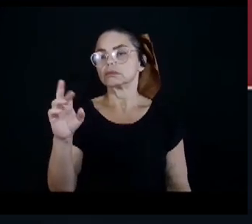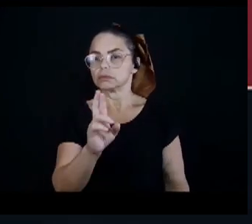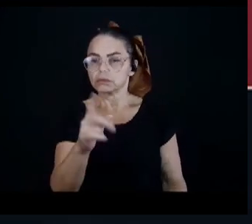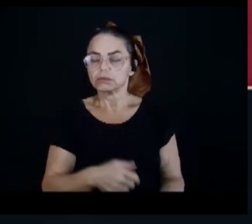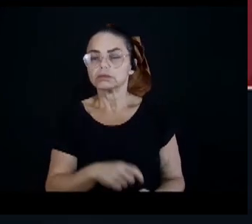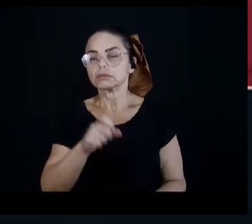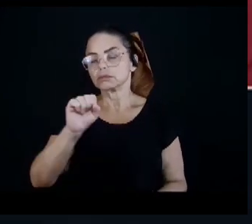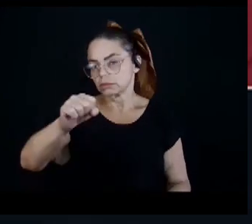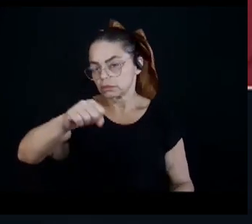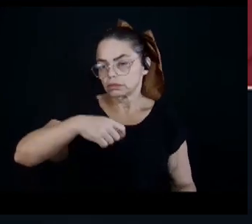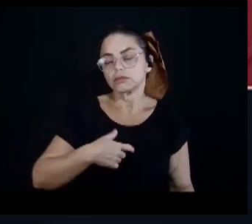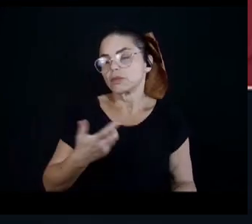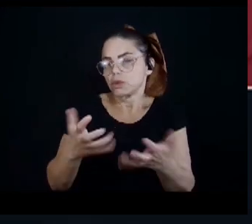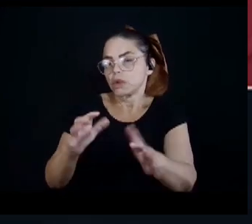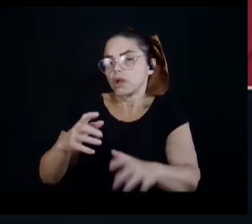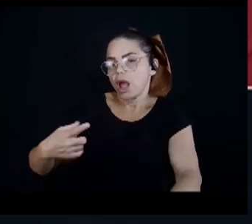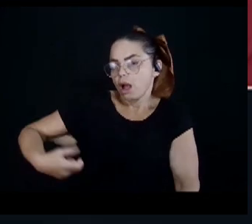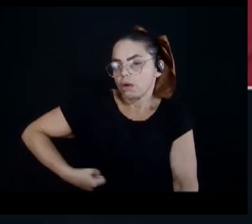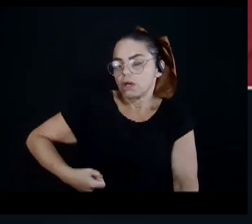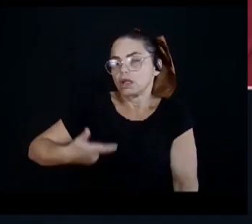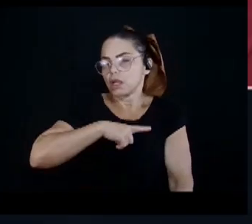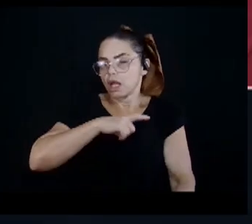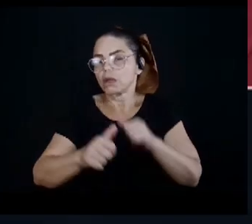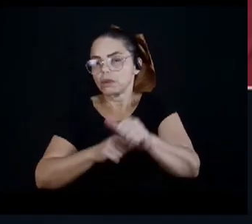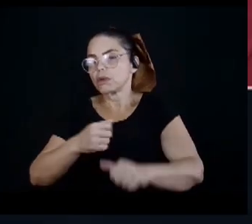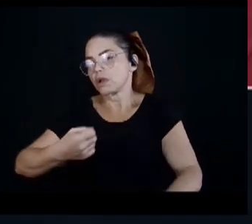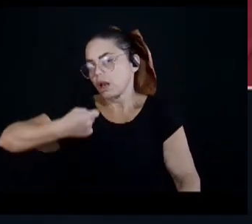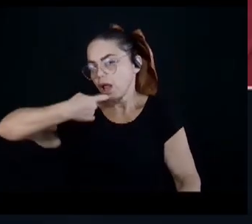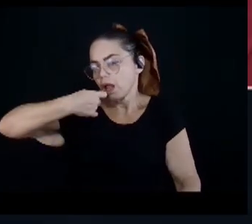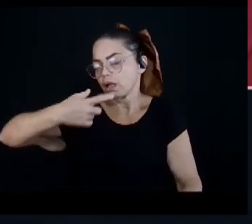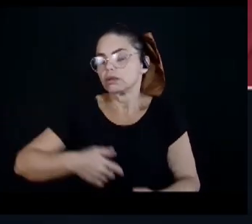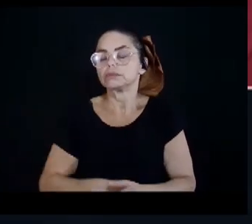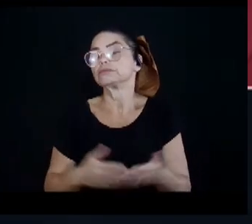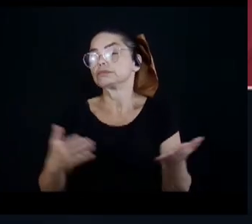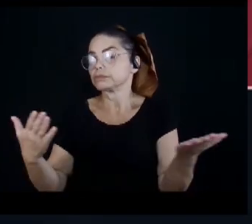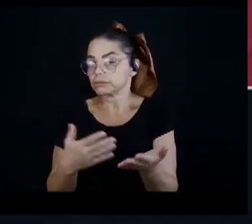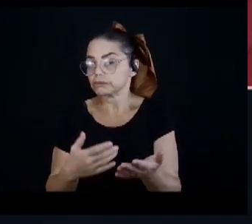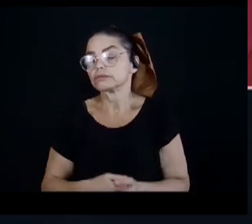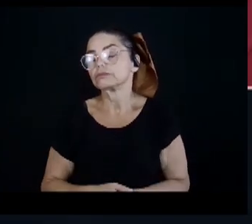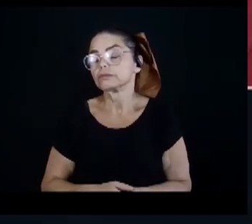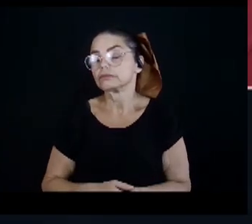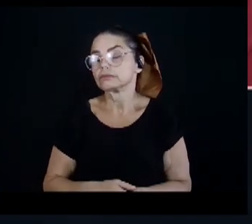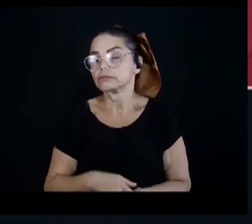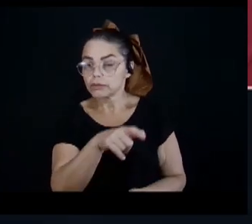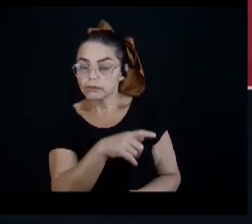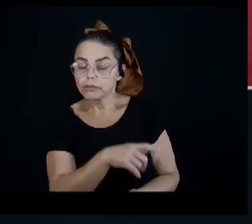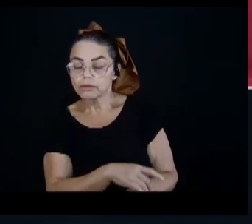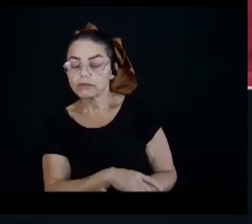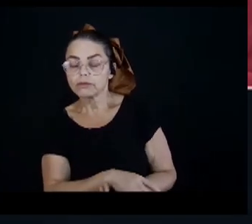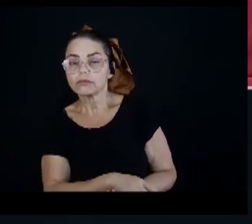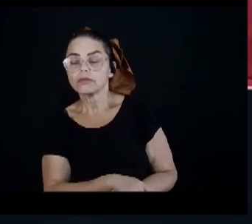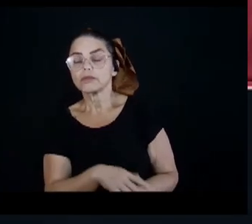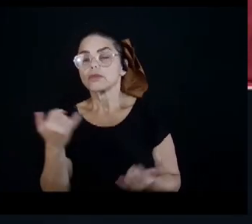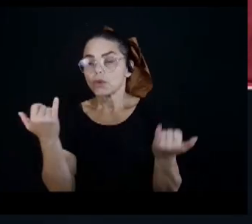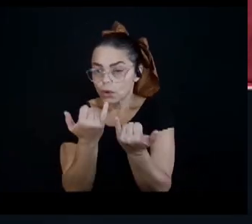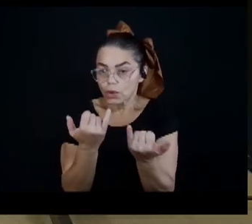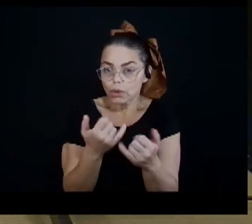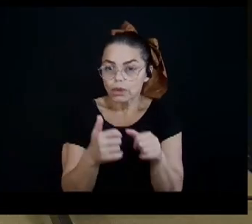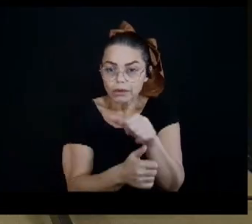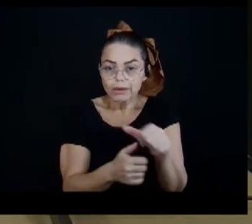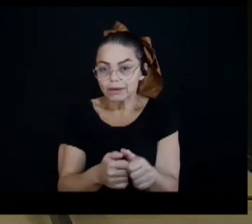muita coisa está mudando, né? Agora, Cris, quando o emagrecimento vira aí uma norma